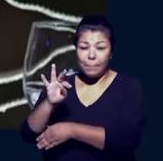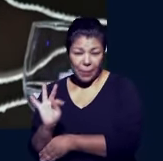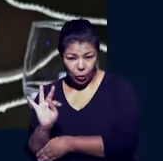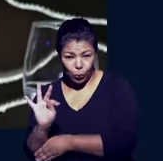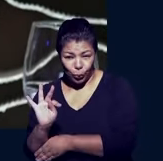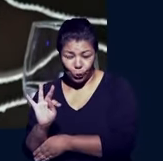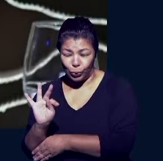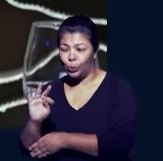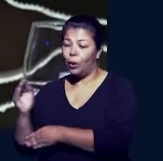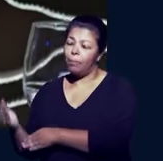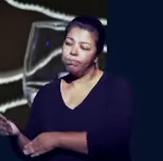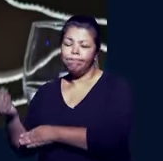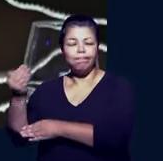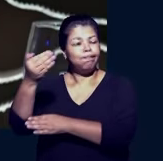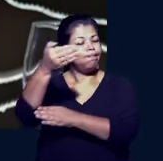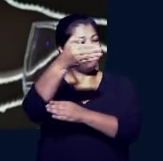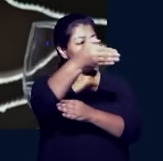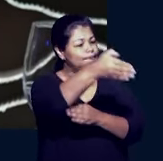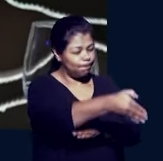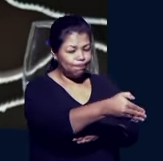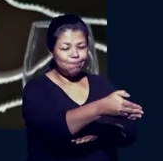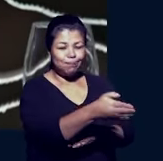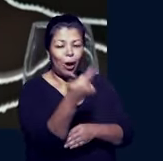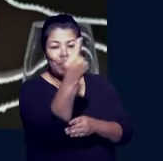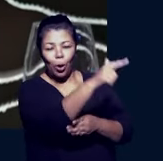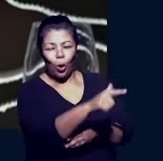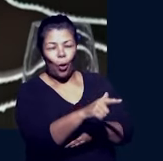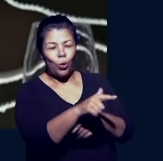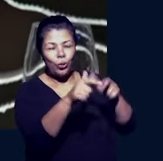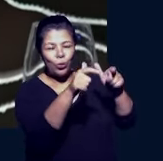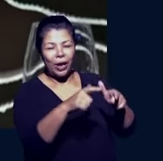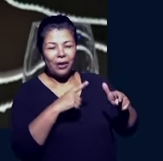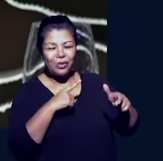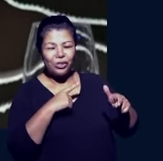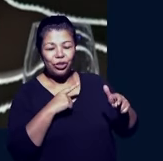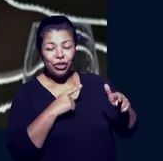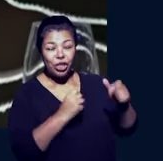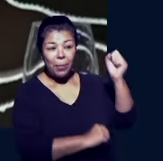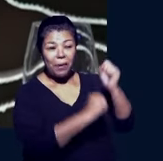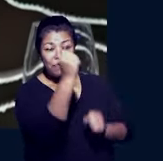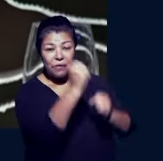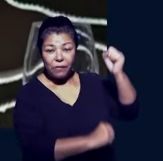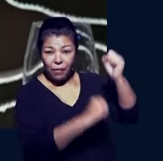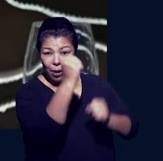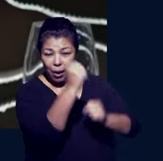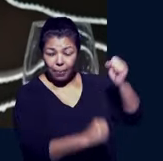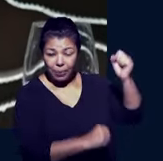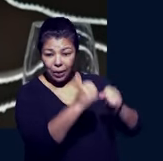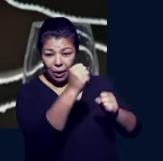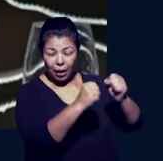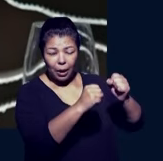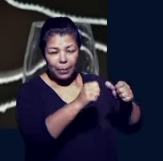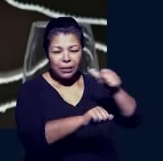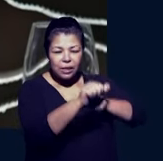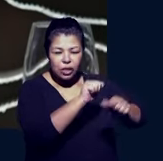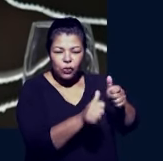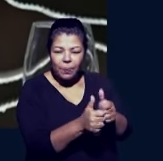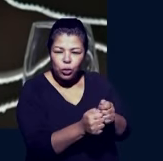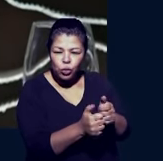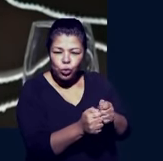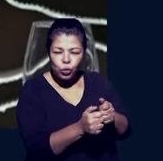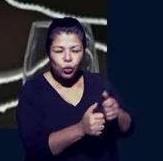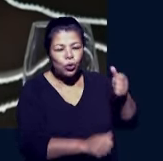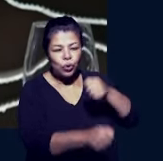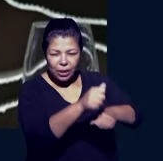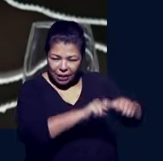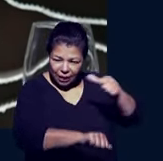Rancharia que era onde tinha uma fábrica de de de de soja para de óleo de soja enfim e olha não é tanto